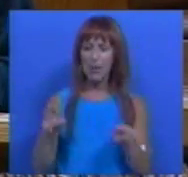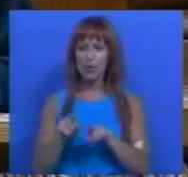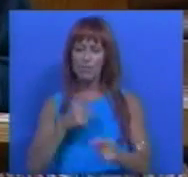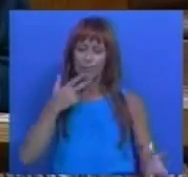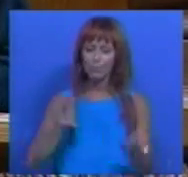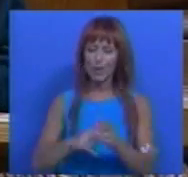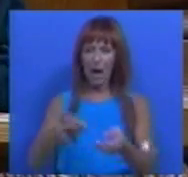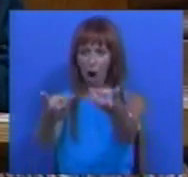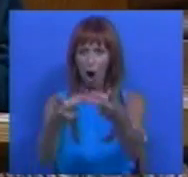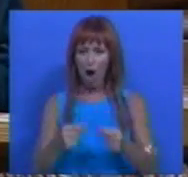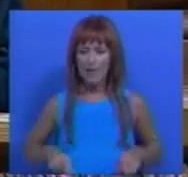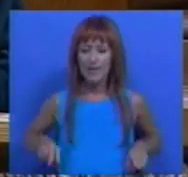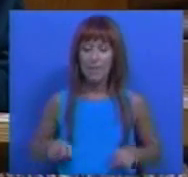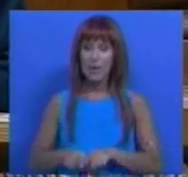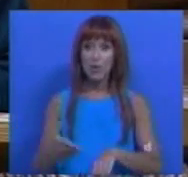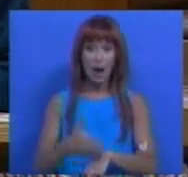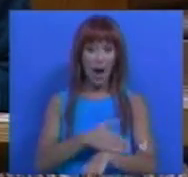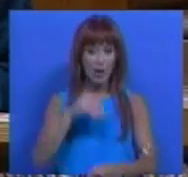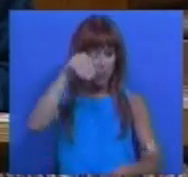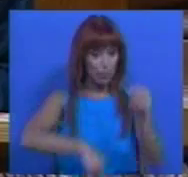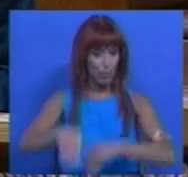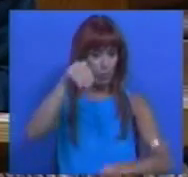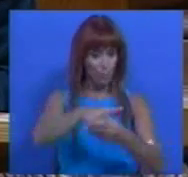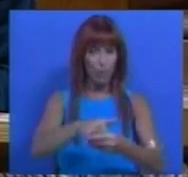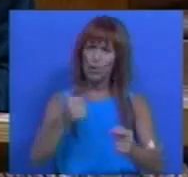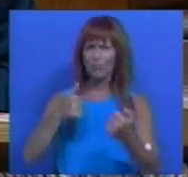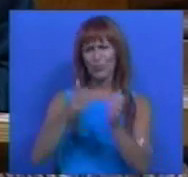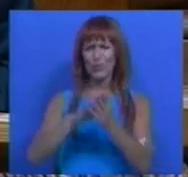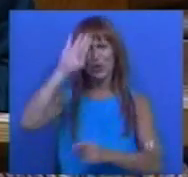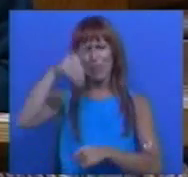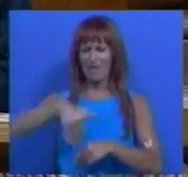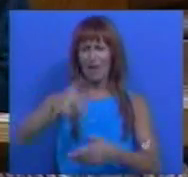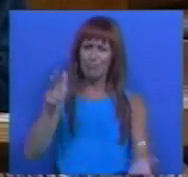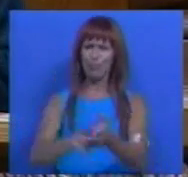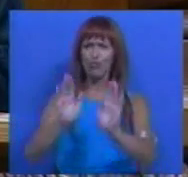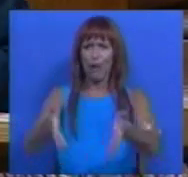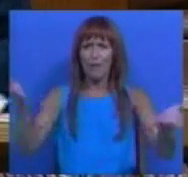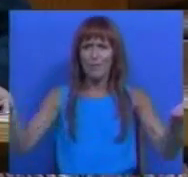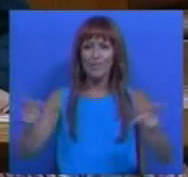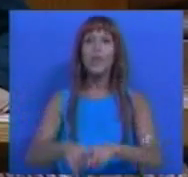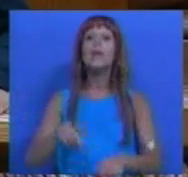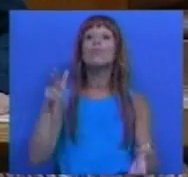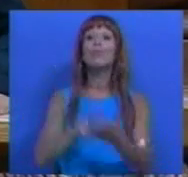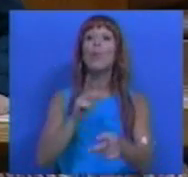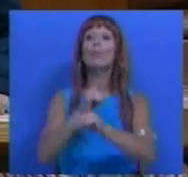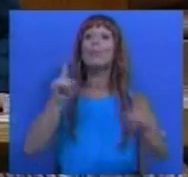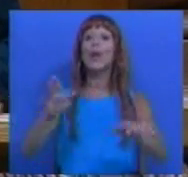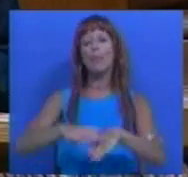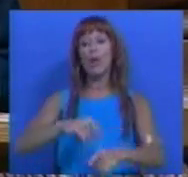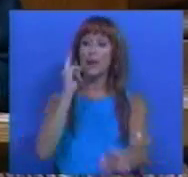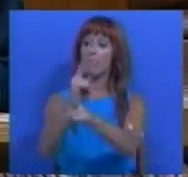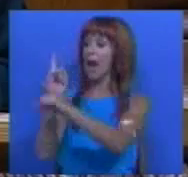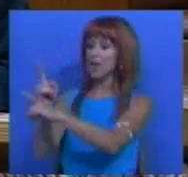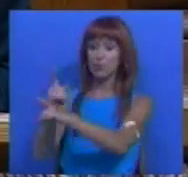a aprovação de um orçamento que, antes de ser votado, já toda a gente sabe que será aprovado. E será aprovado precisamente pelos